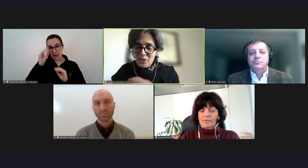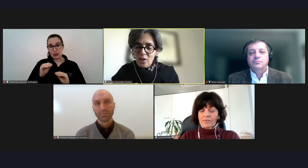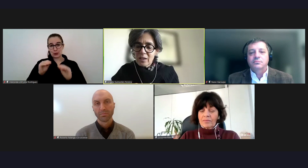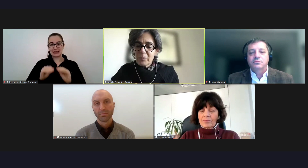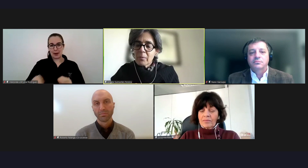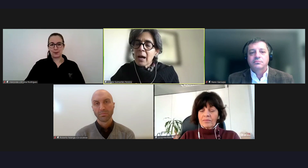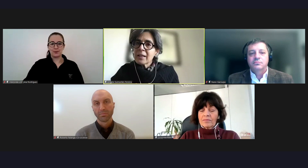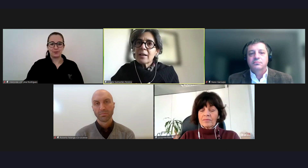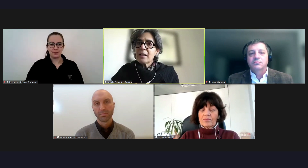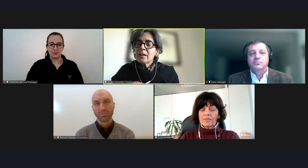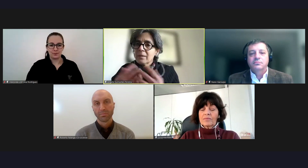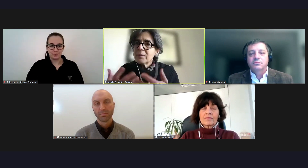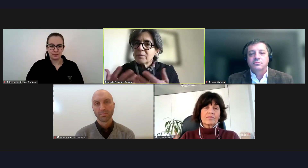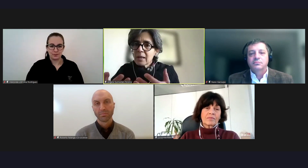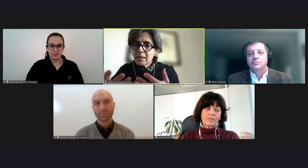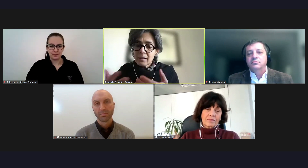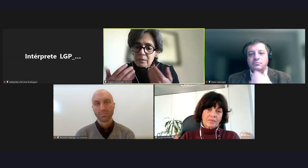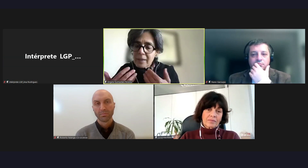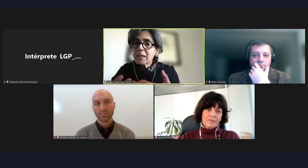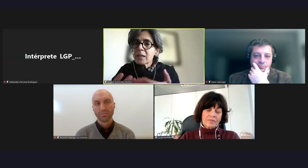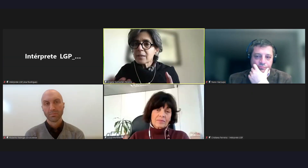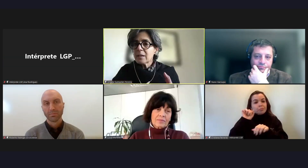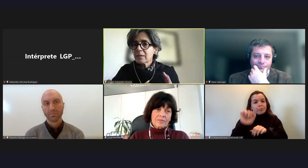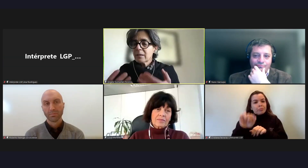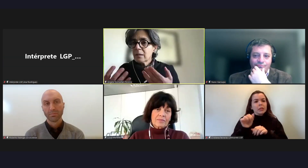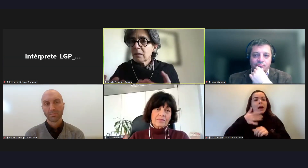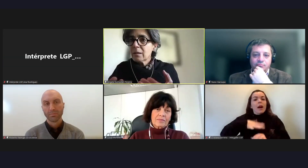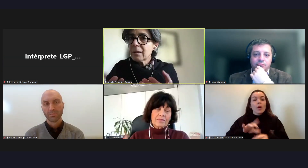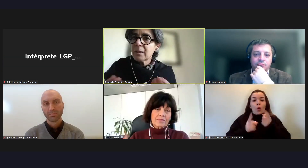desde a escola primária a querer ser